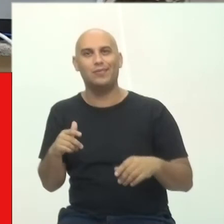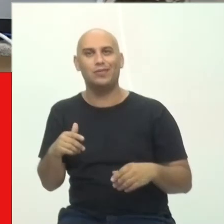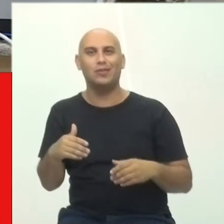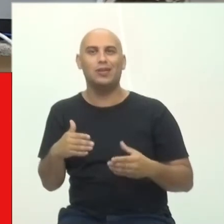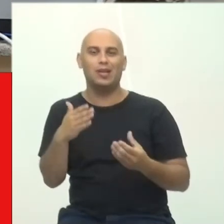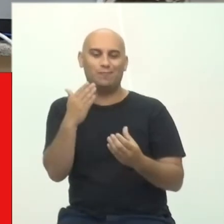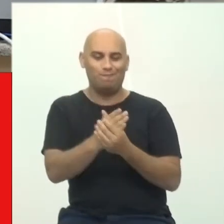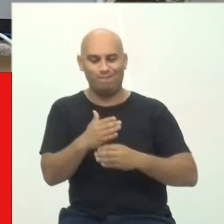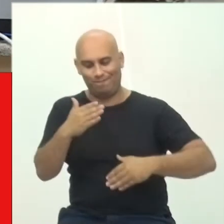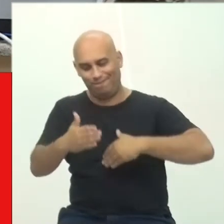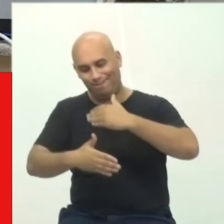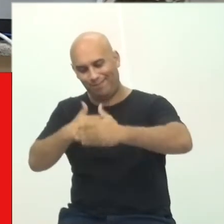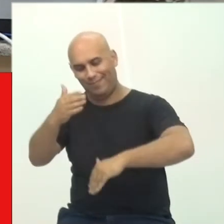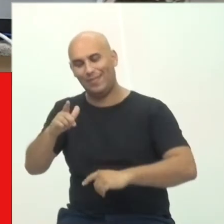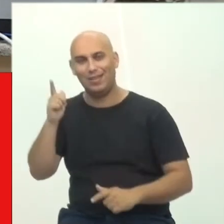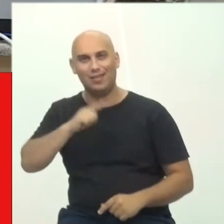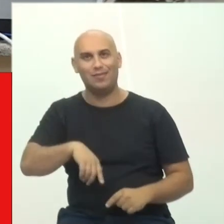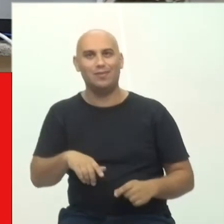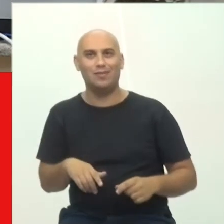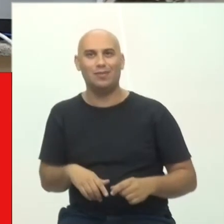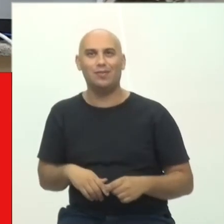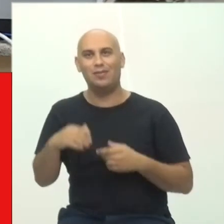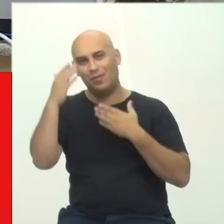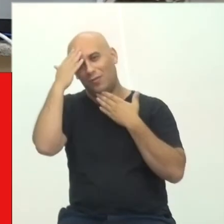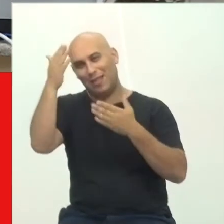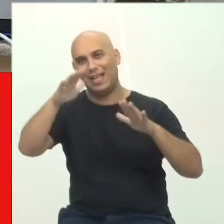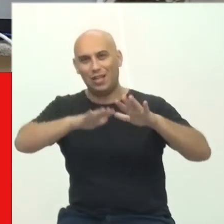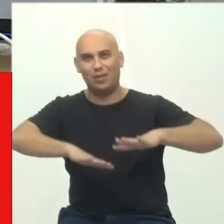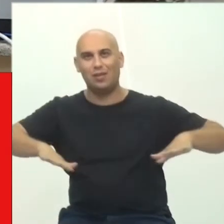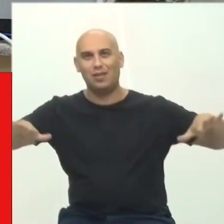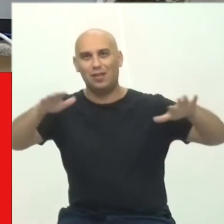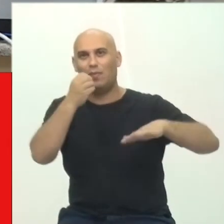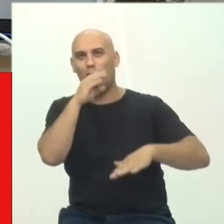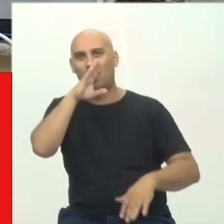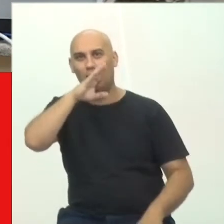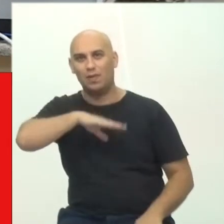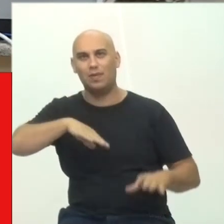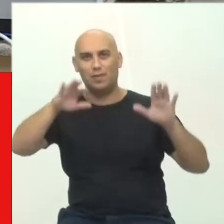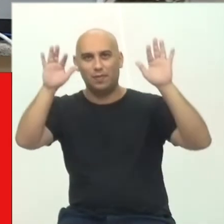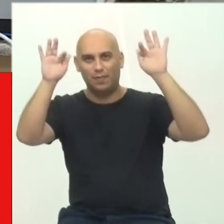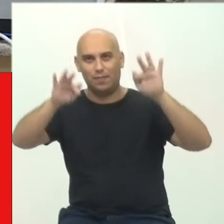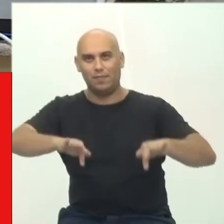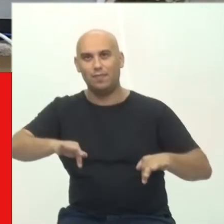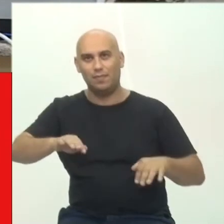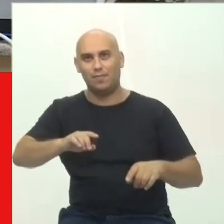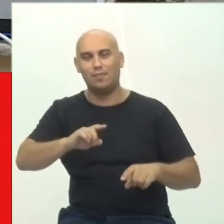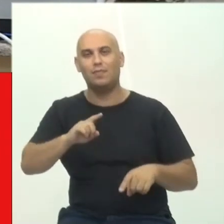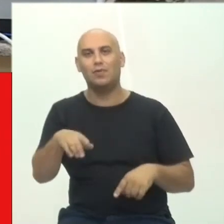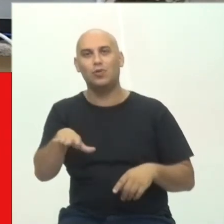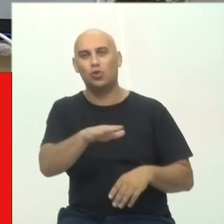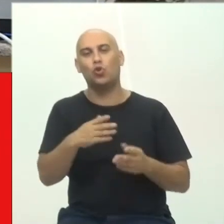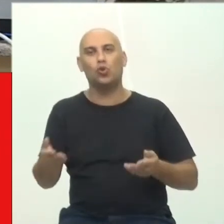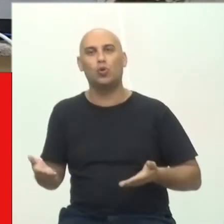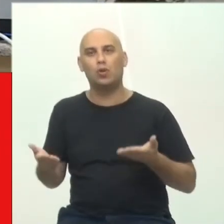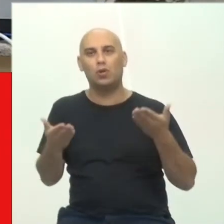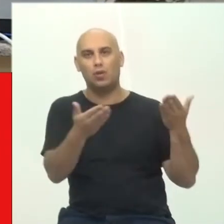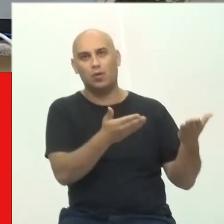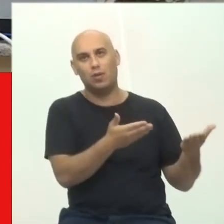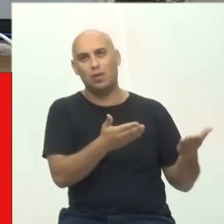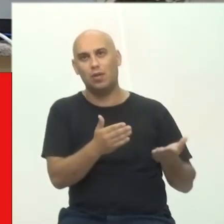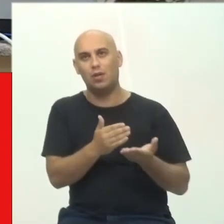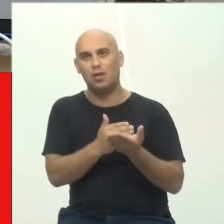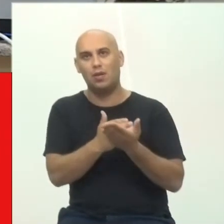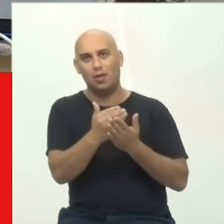fomos felizes para não interromper aqui no final. Obrigado a todos, uma boa tarde, encerramos a nossa segunda sessão e ficam todos convocados, né,